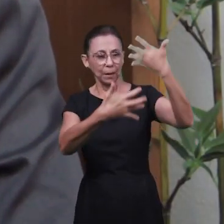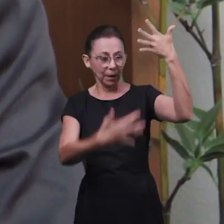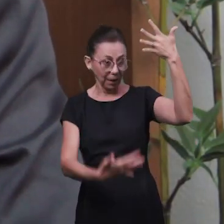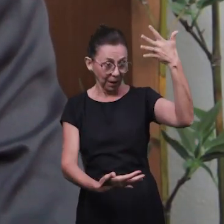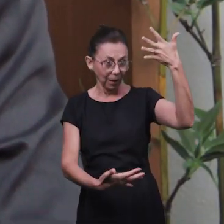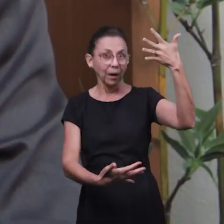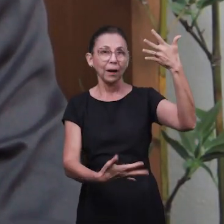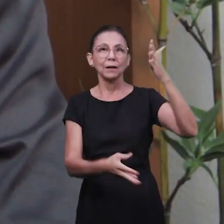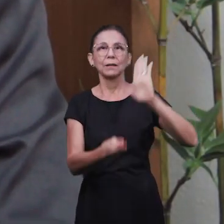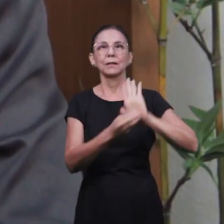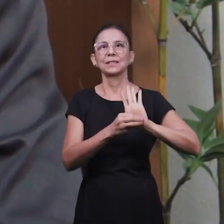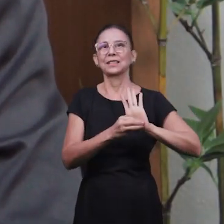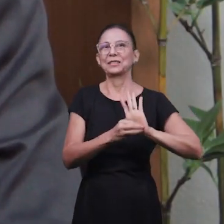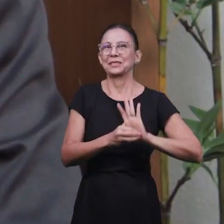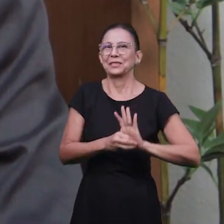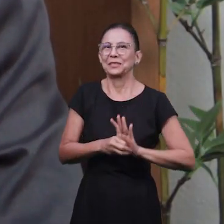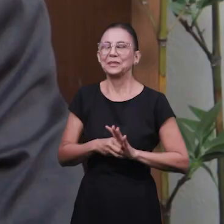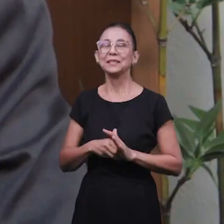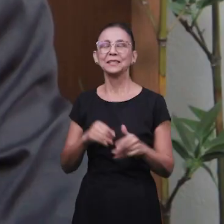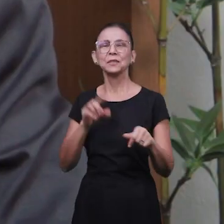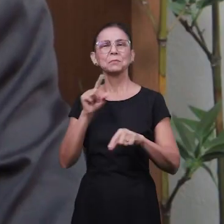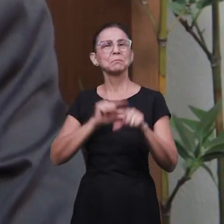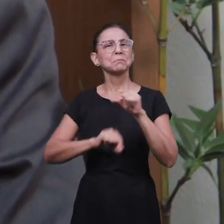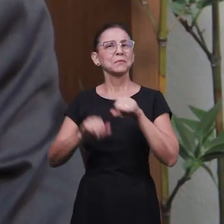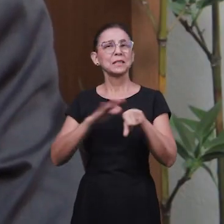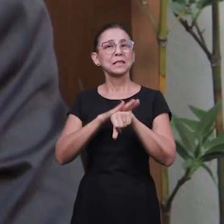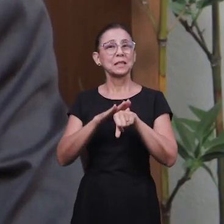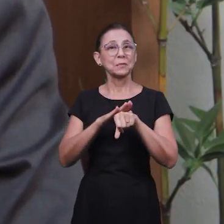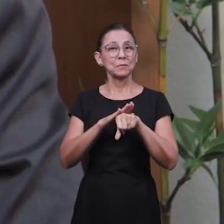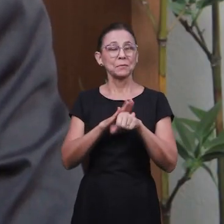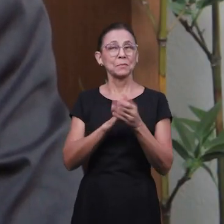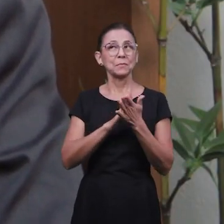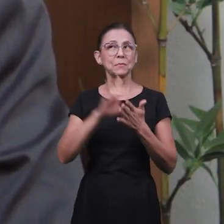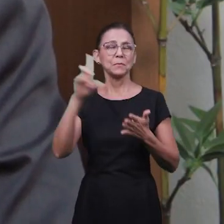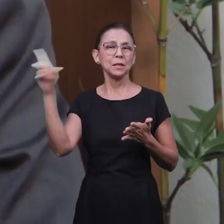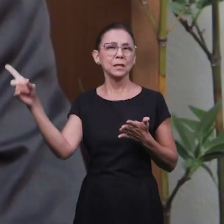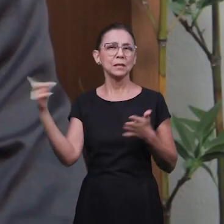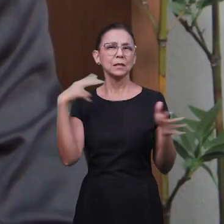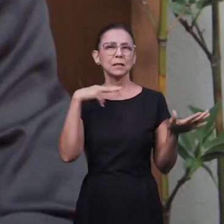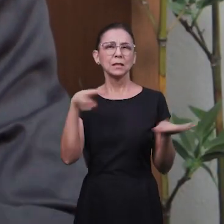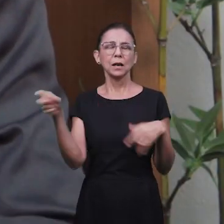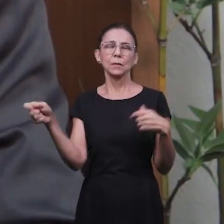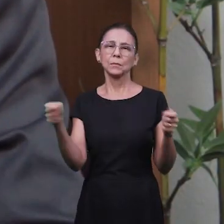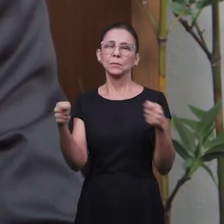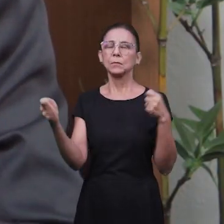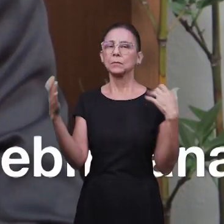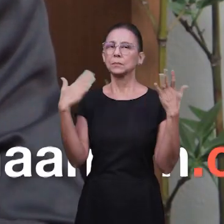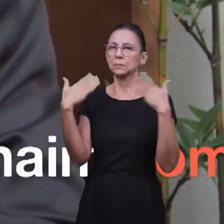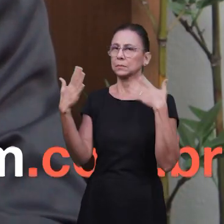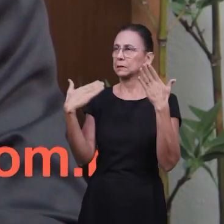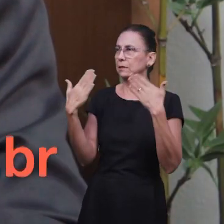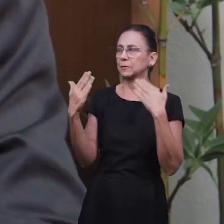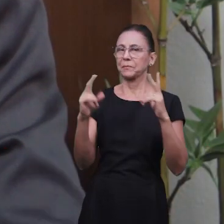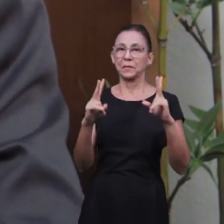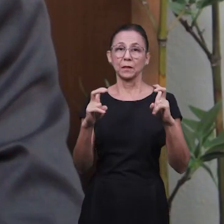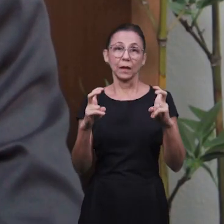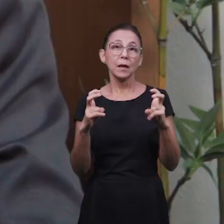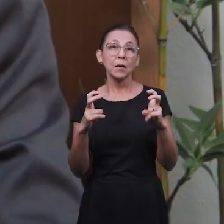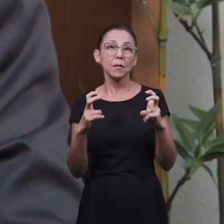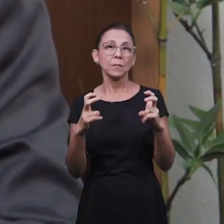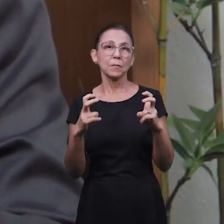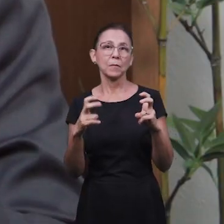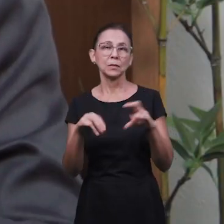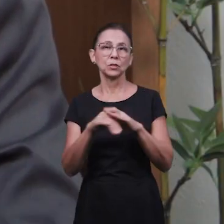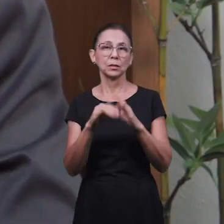disposição. Mas o Conversas Bíblicas é esse encontro semanal que nós temos para discutir, ou para nós discutirmos temas